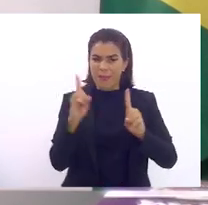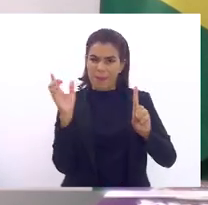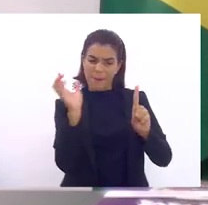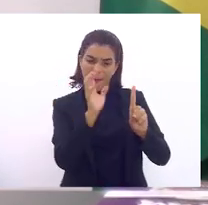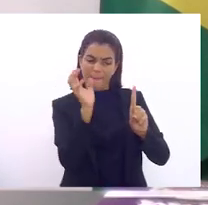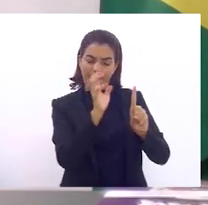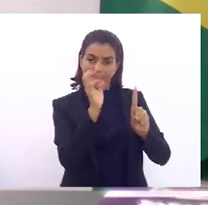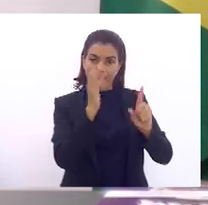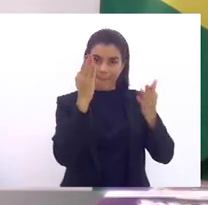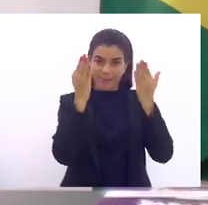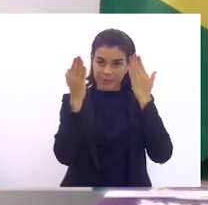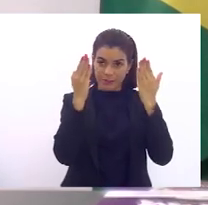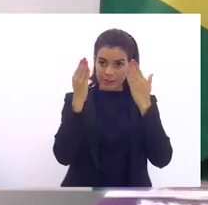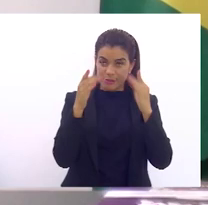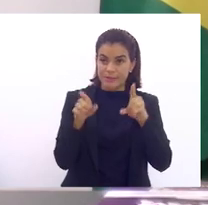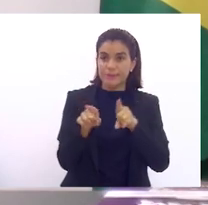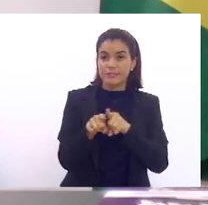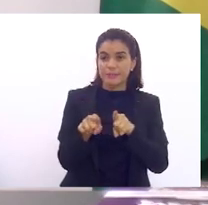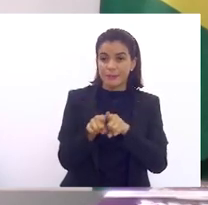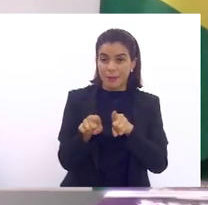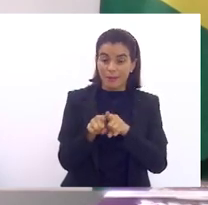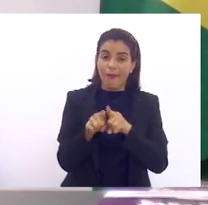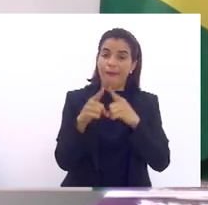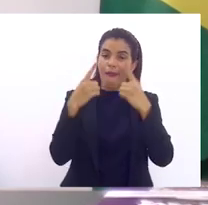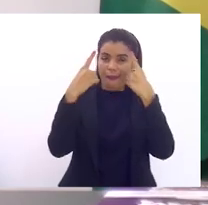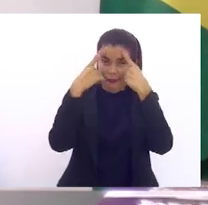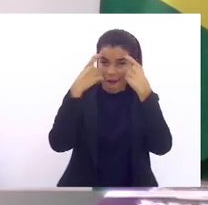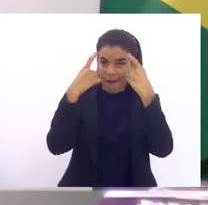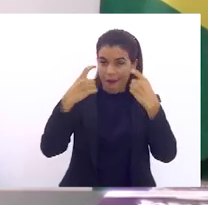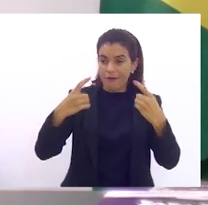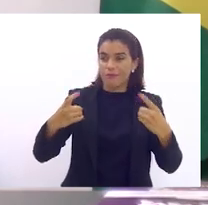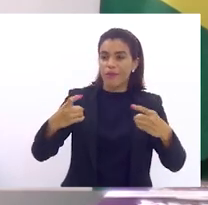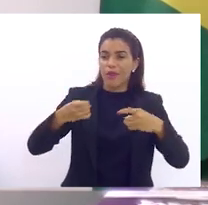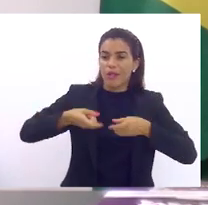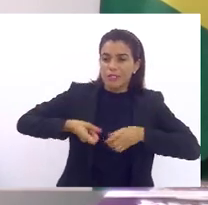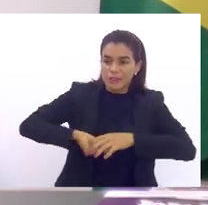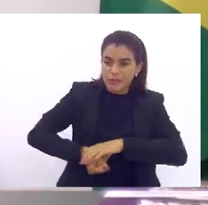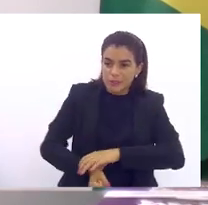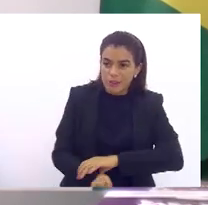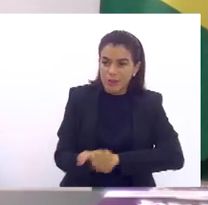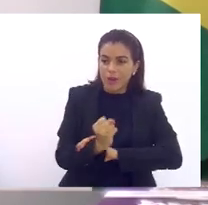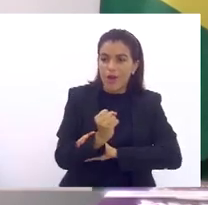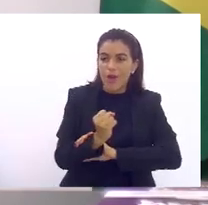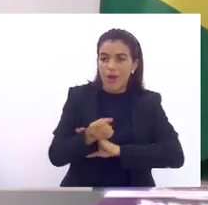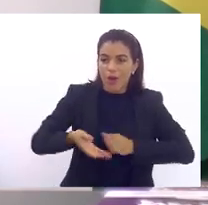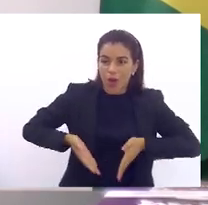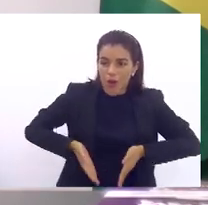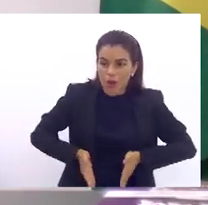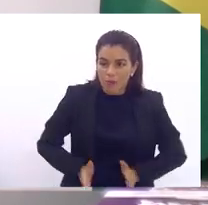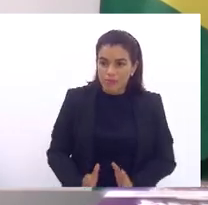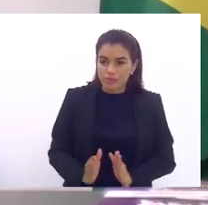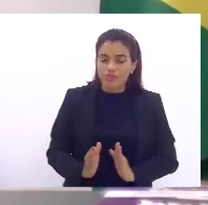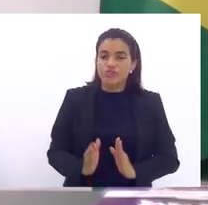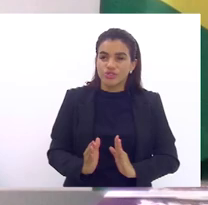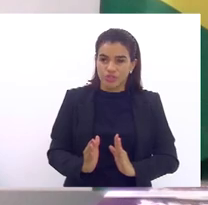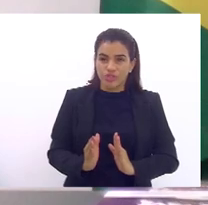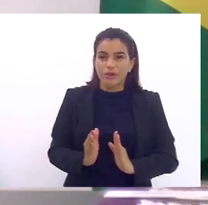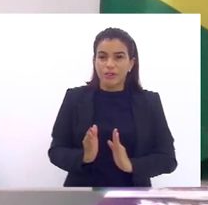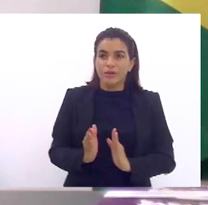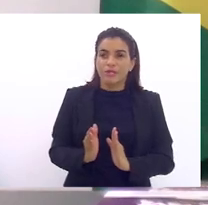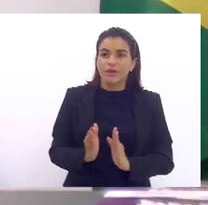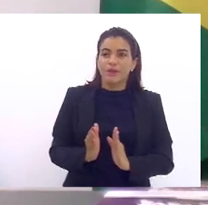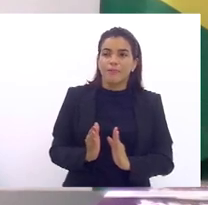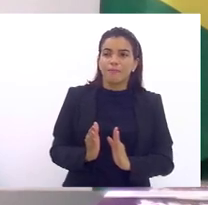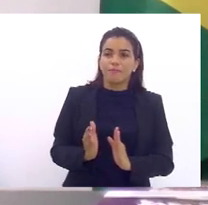também e por fim a violência obstétrica que foi que aqui foi dito pela deputada também que é um tema importantíssimo não é